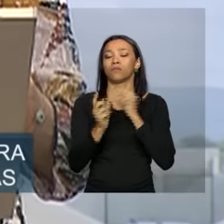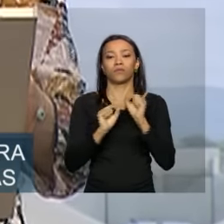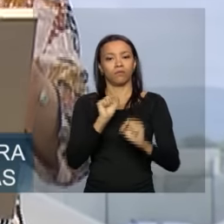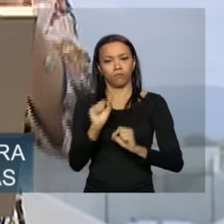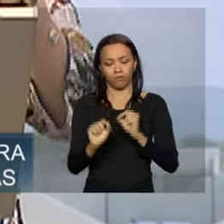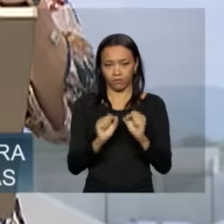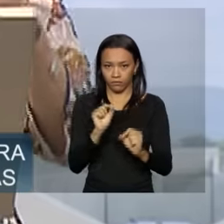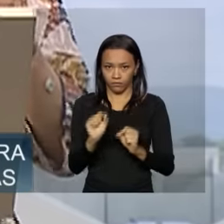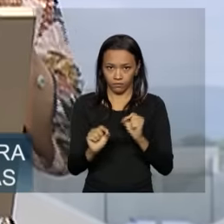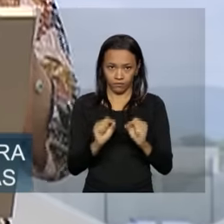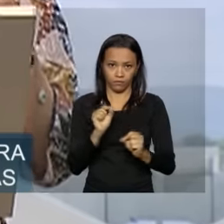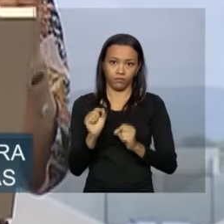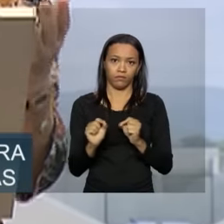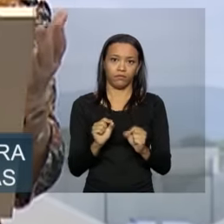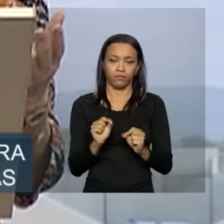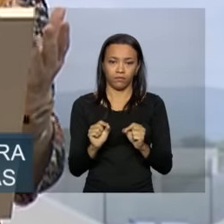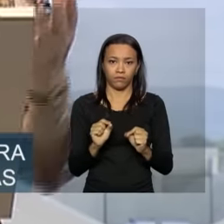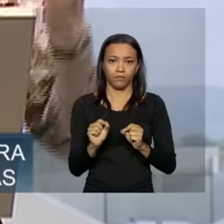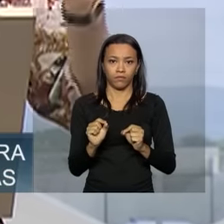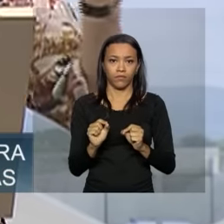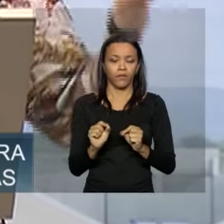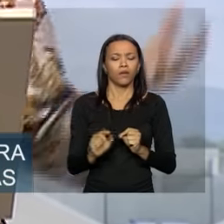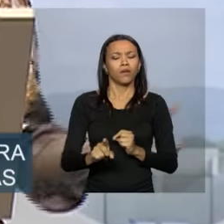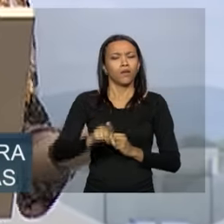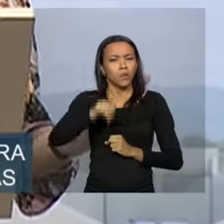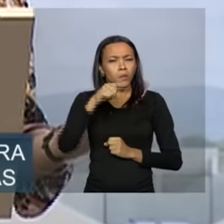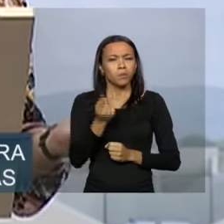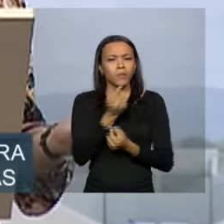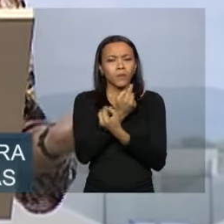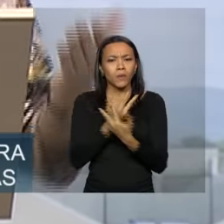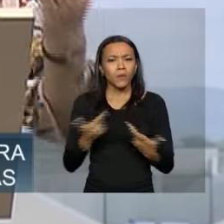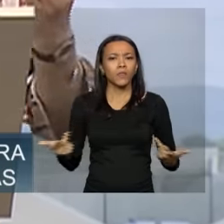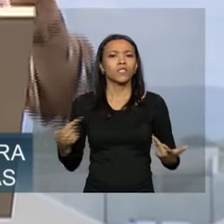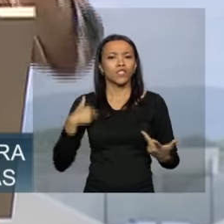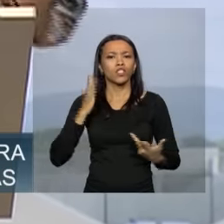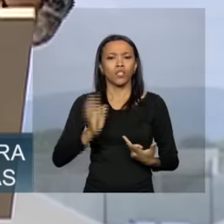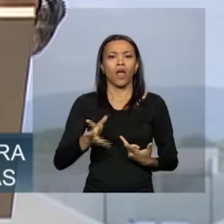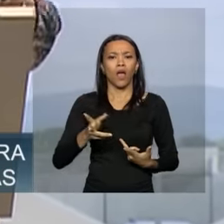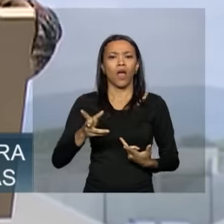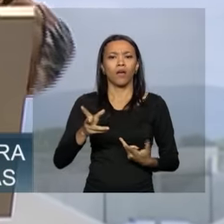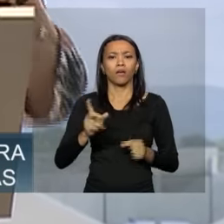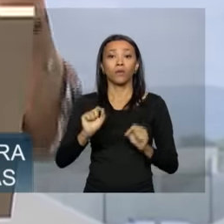eles viabilizam uma coisa que foi chamada aqui como